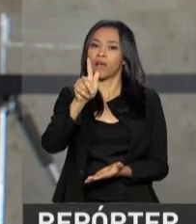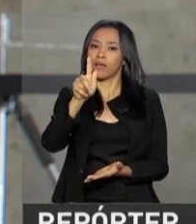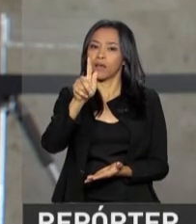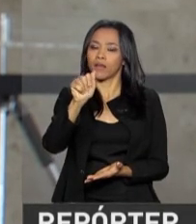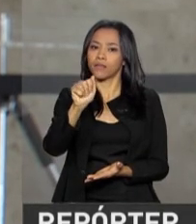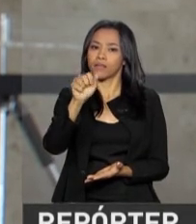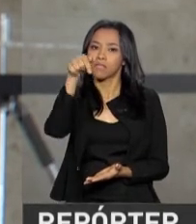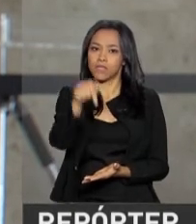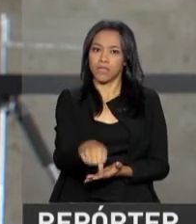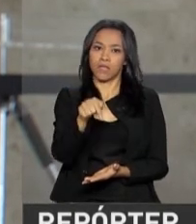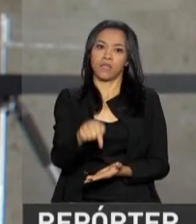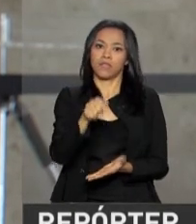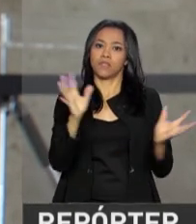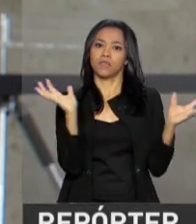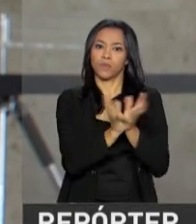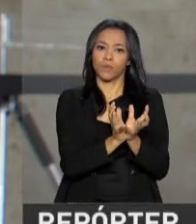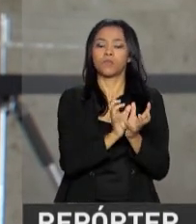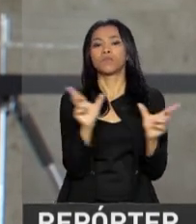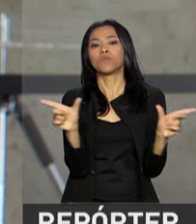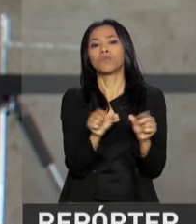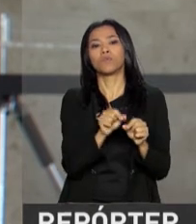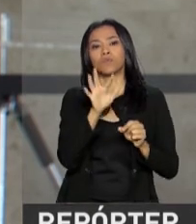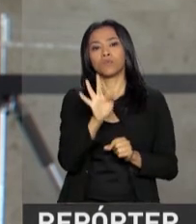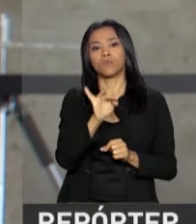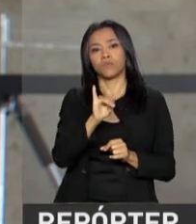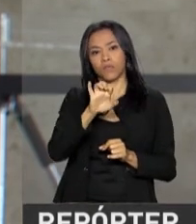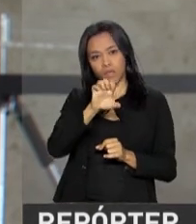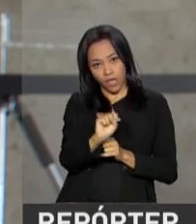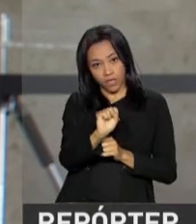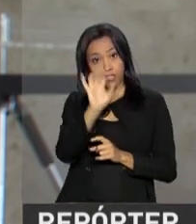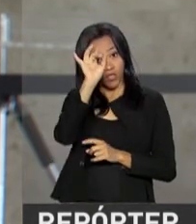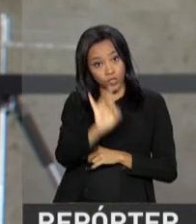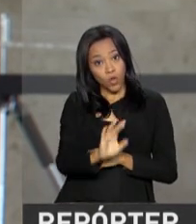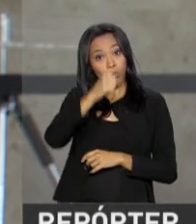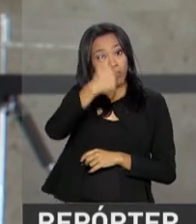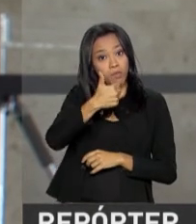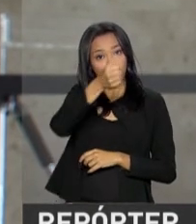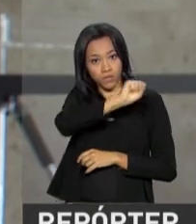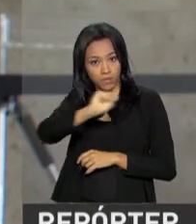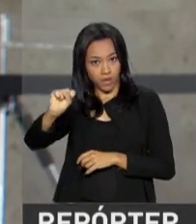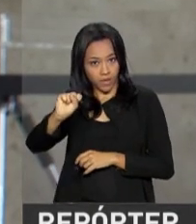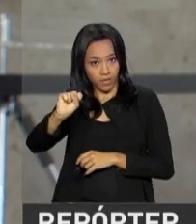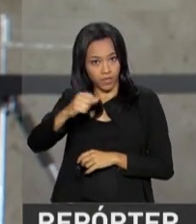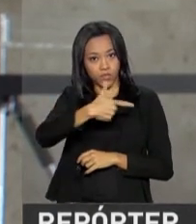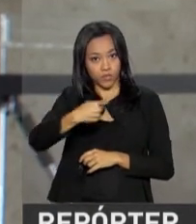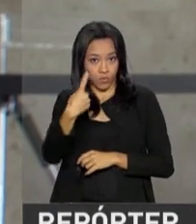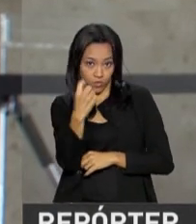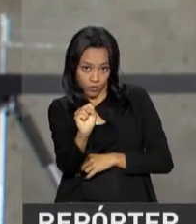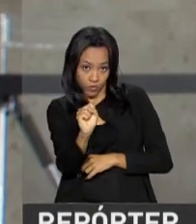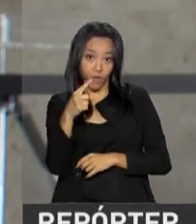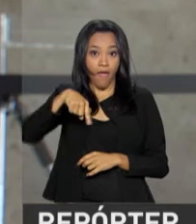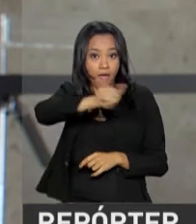75 mil vagas nessa modalidade do Fundo de Financiamento Estudantil, FIES, só para o primeiro semestre de 2018.